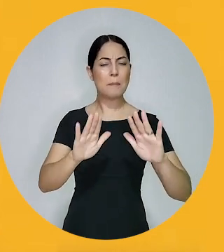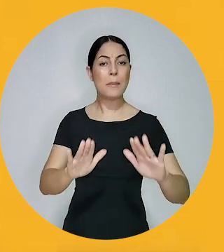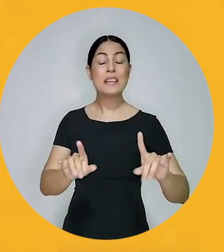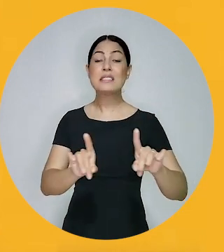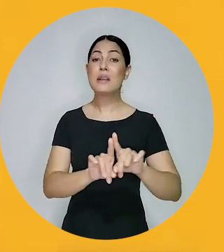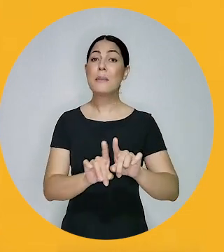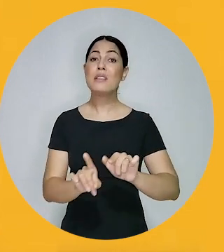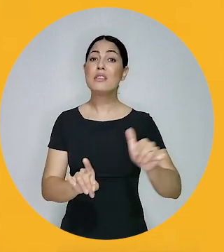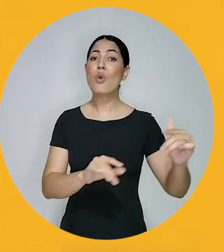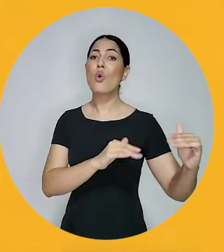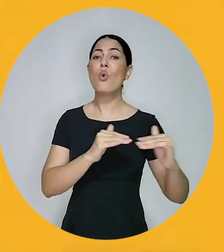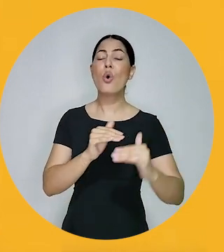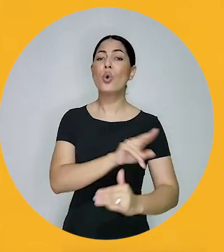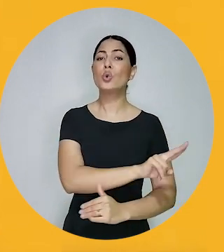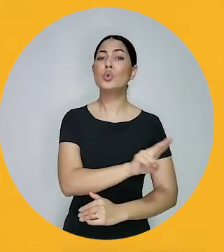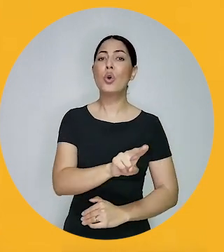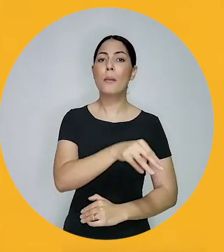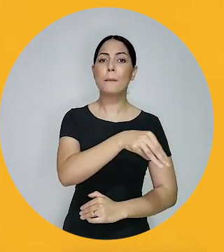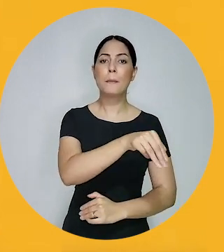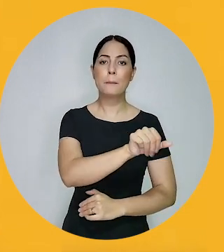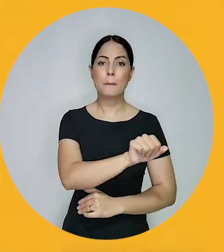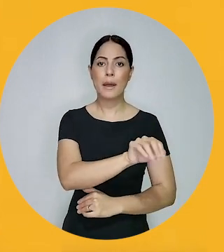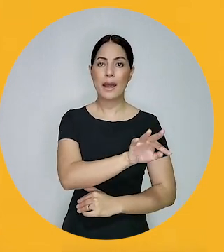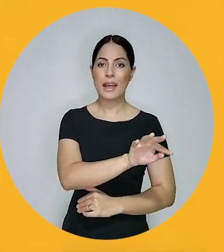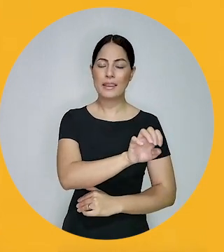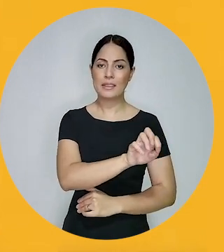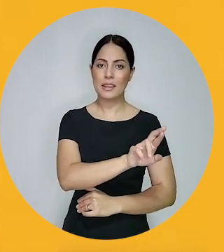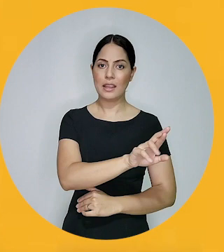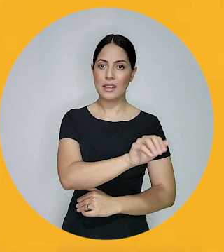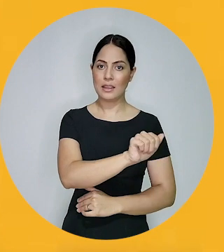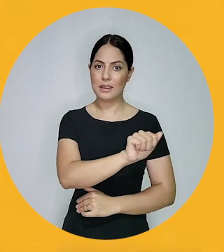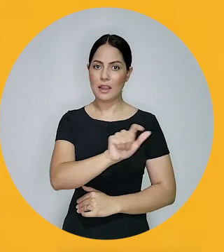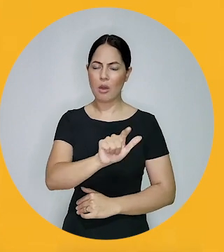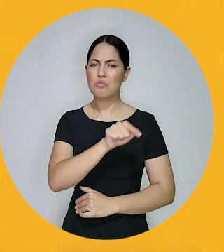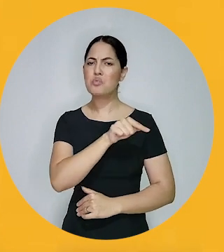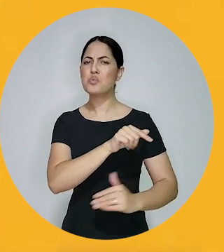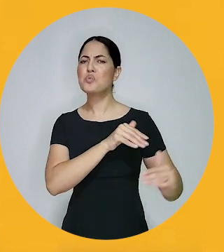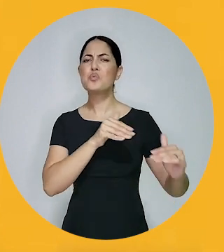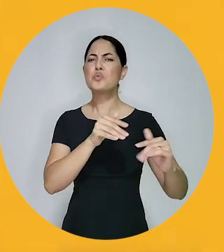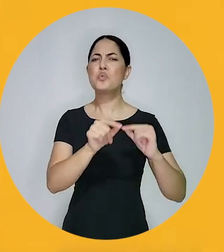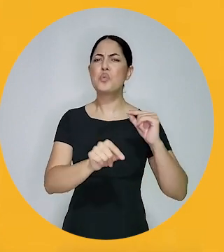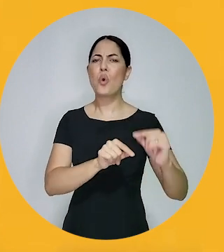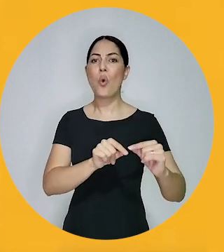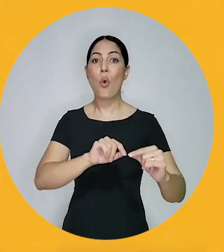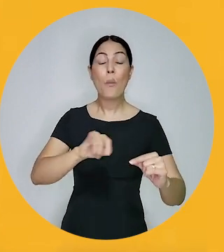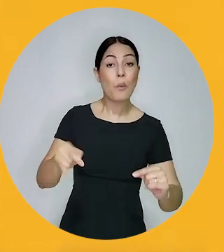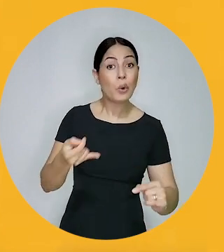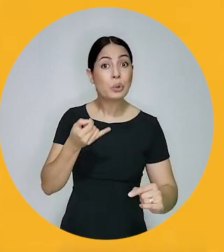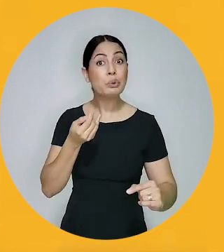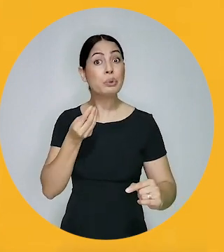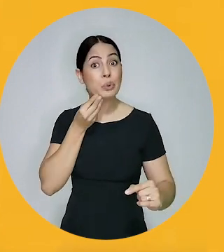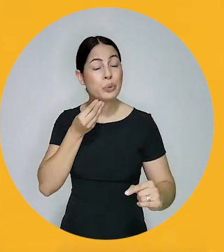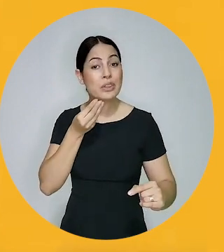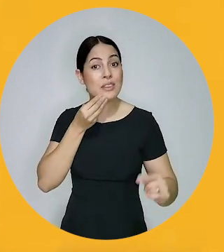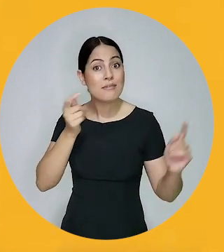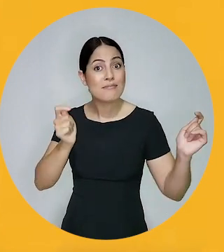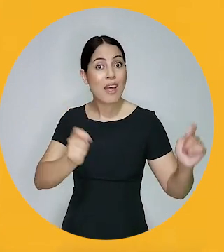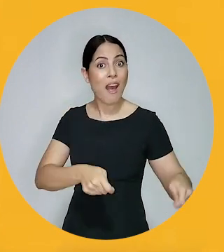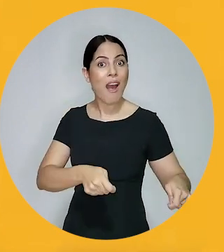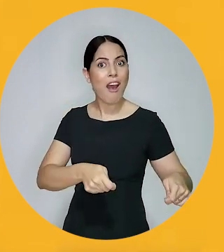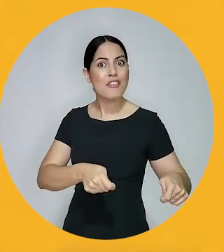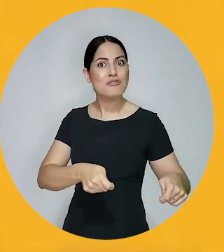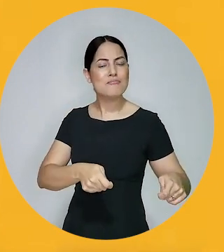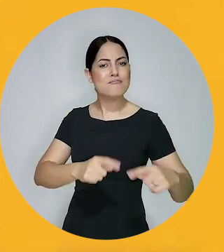nós precisamos muito ainda avançar na igualdade material, na igualdade equitativa de